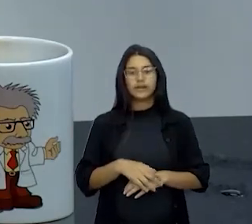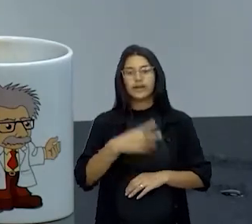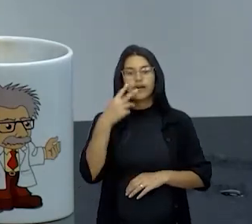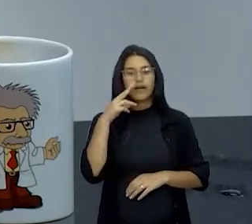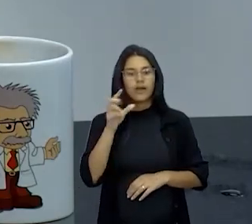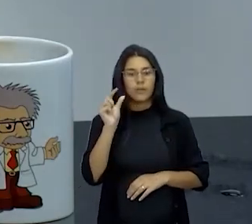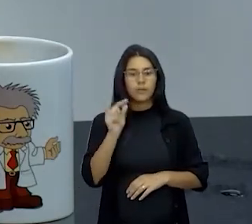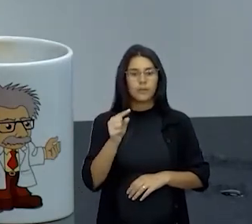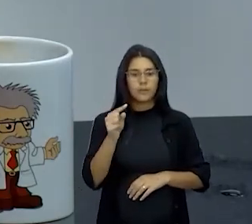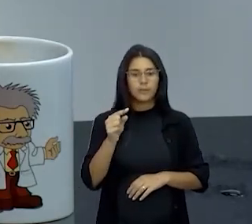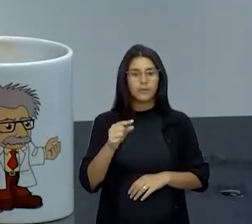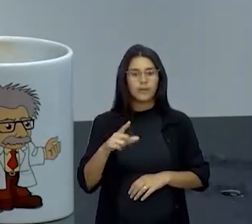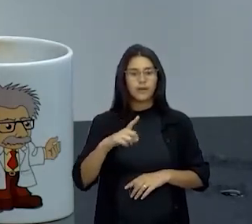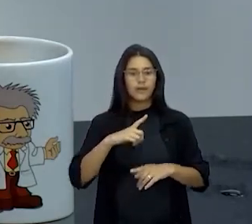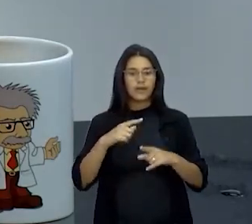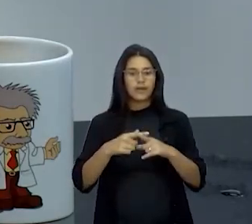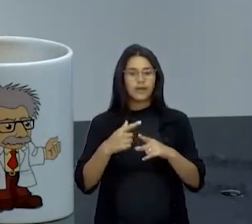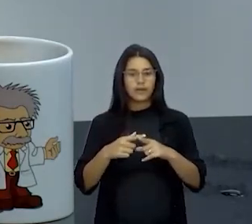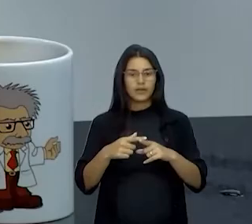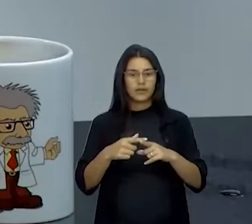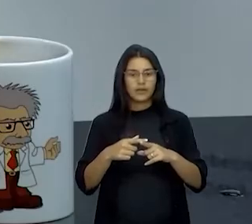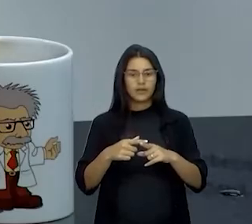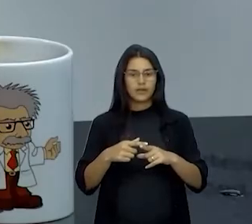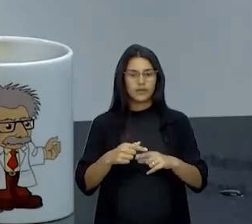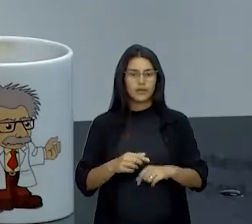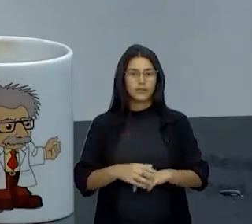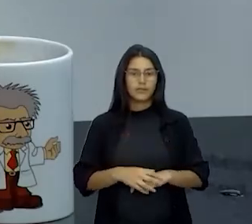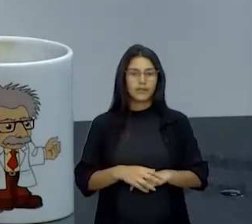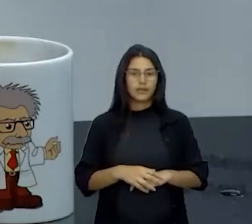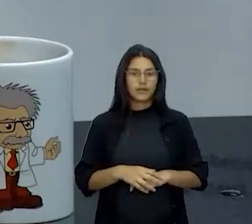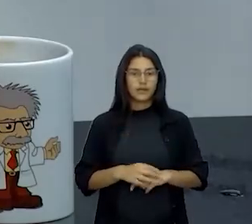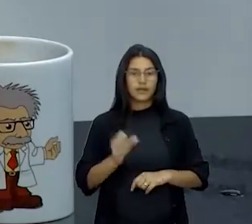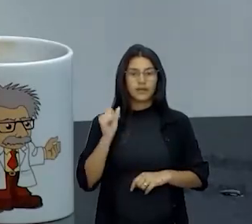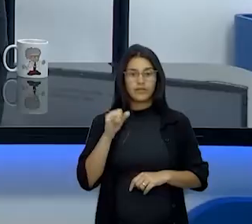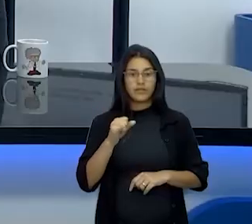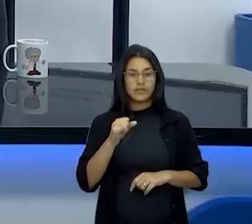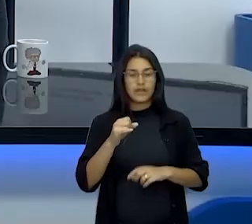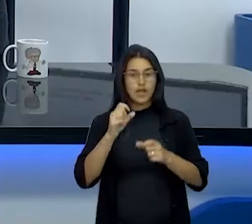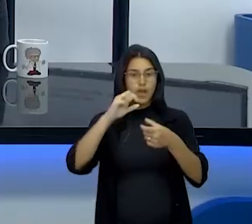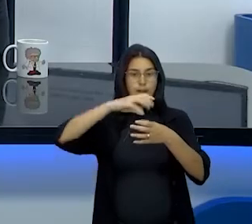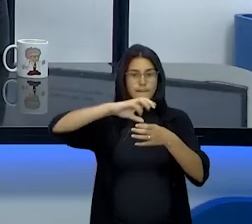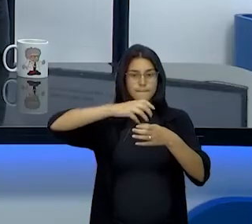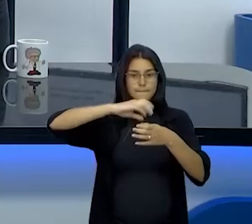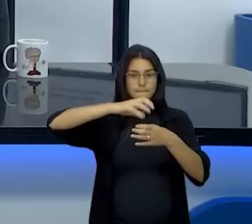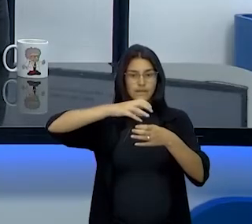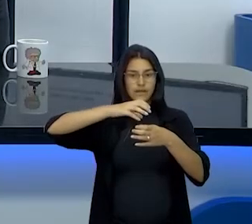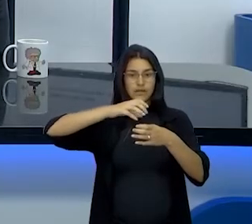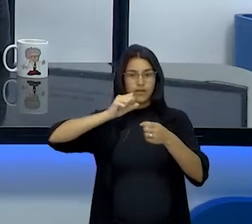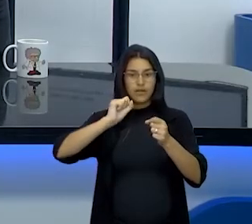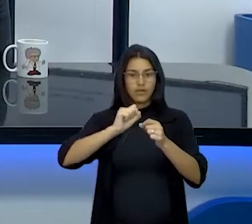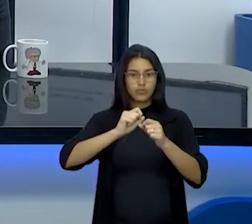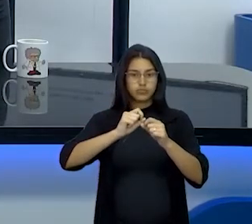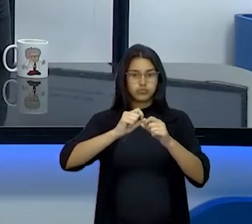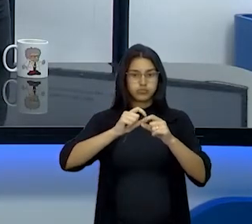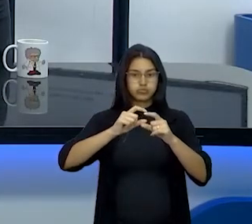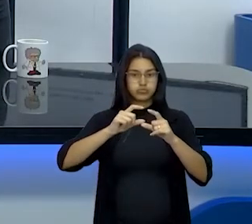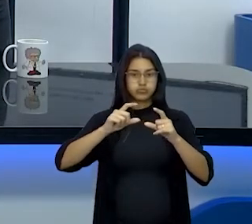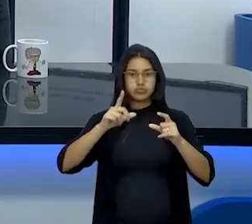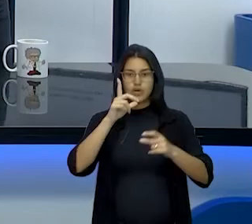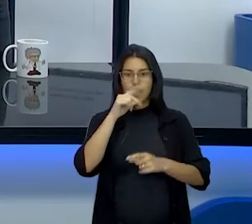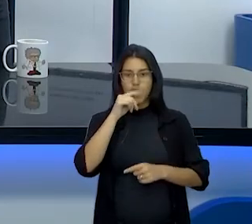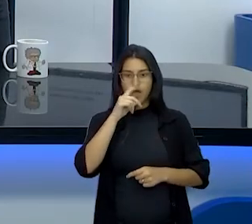pouquinho que existe uma pressão aqui dentro, aqui interna, aqui, ó. Aí se você abrir aqui, vai dar mais. Daqui, vamos abrir pra ver aqui. Ó, se você abrir